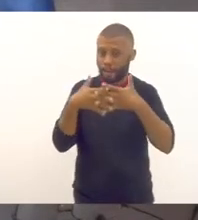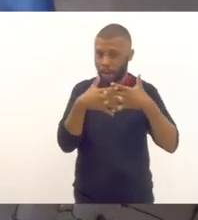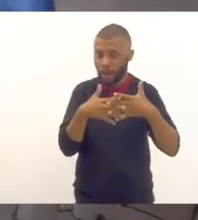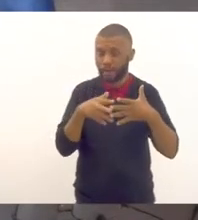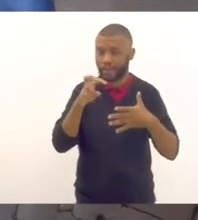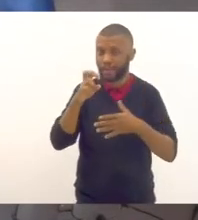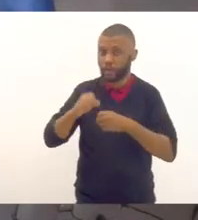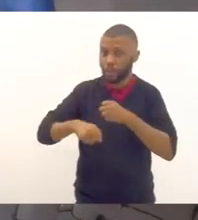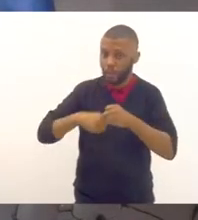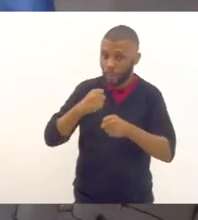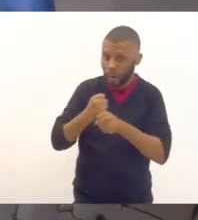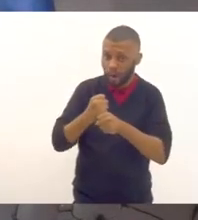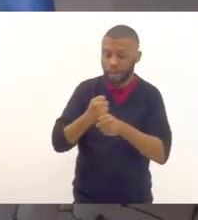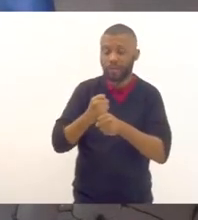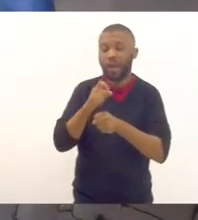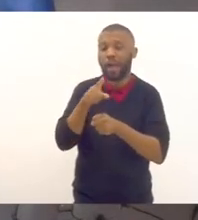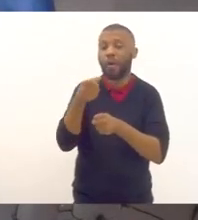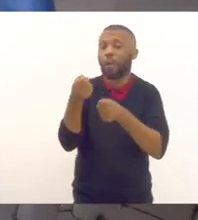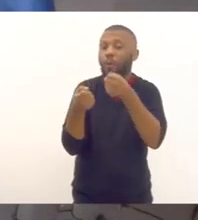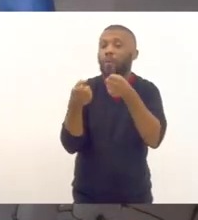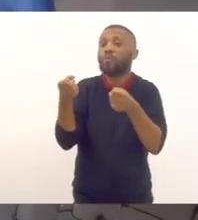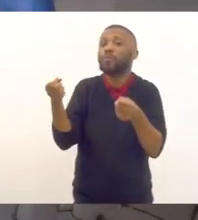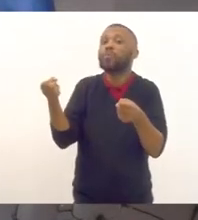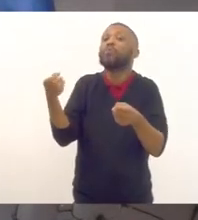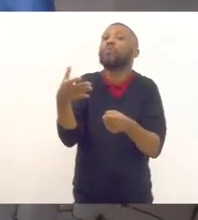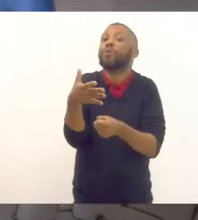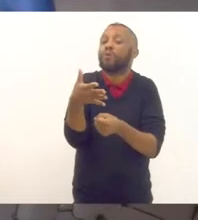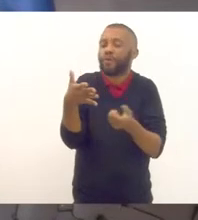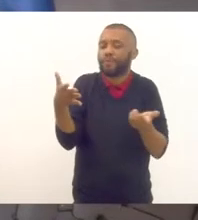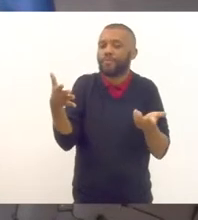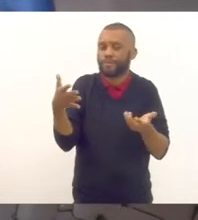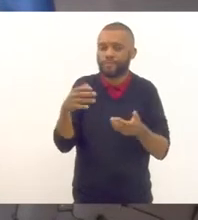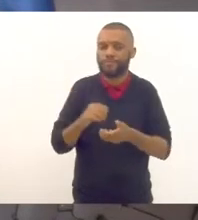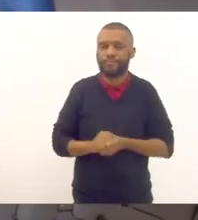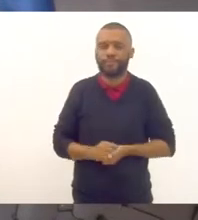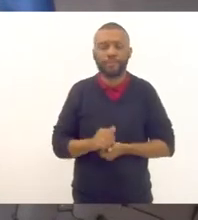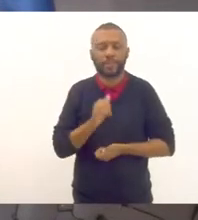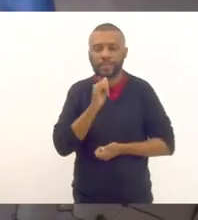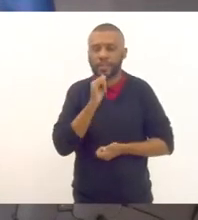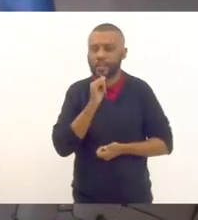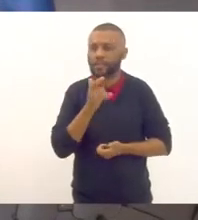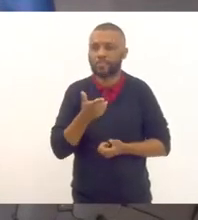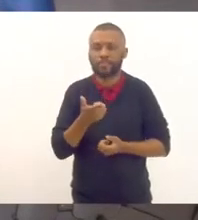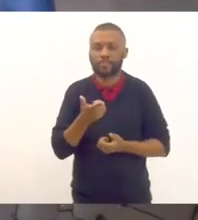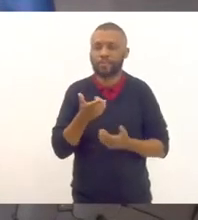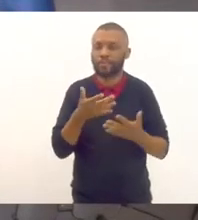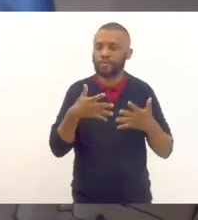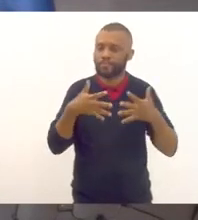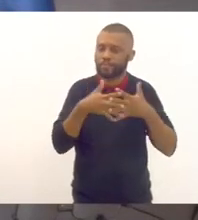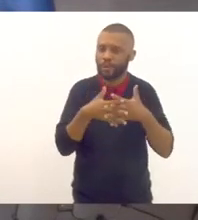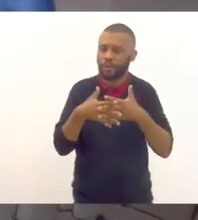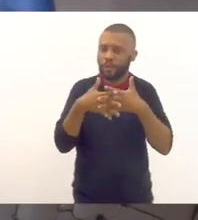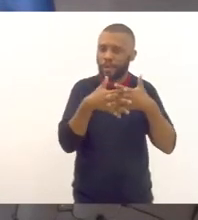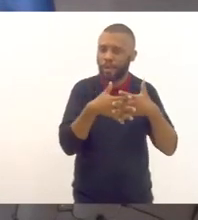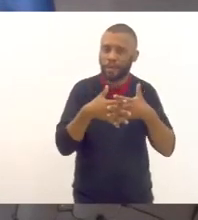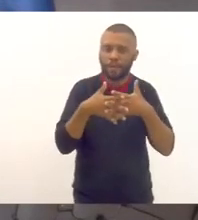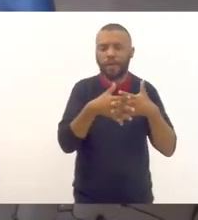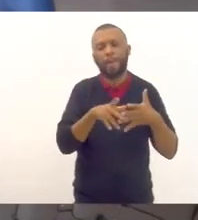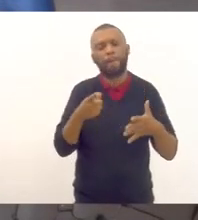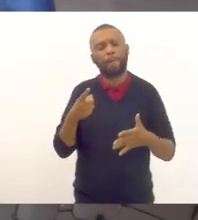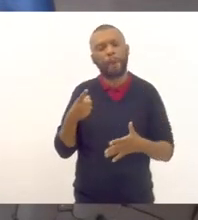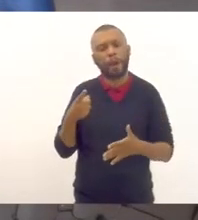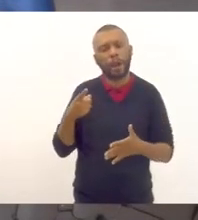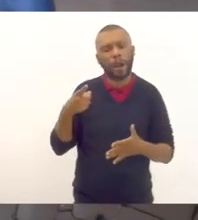uma carreta é um veículo novo. Um veículo, uma carreta, um caminhão roda